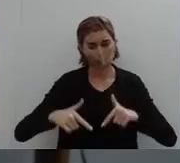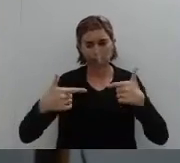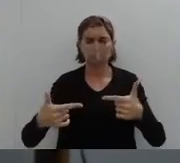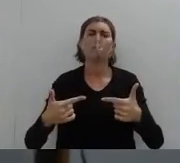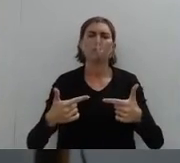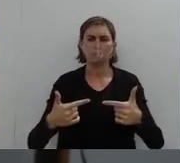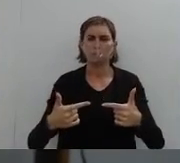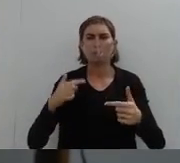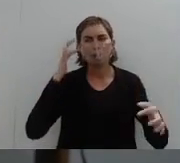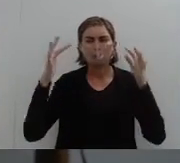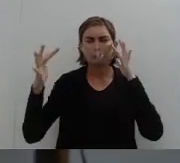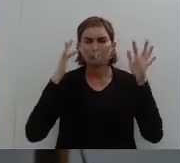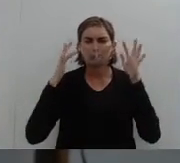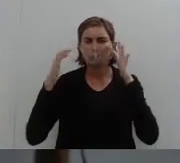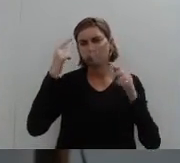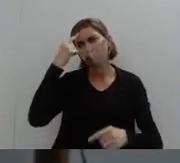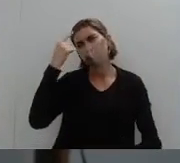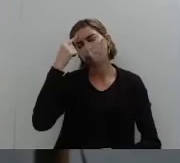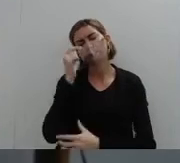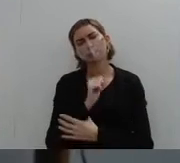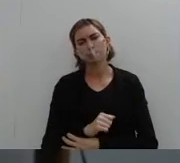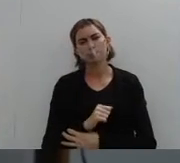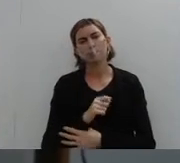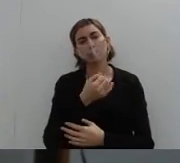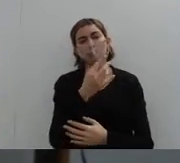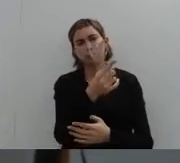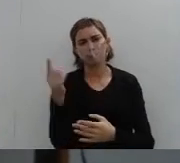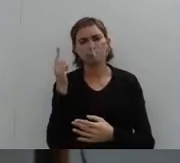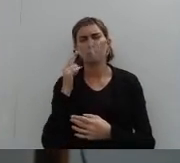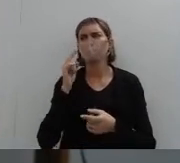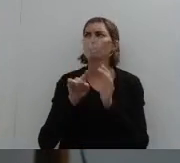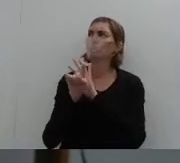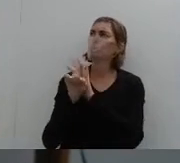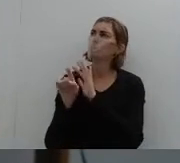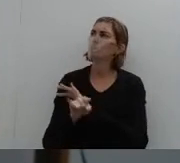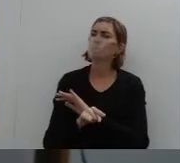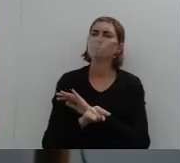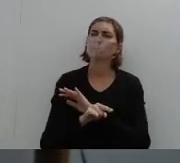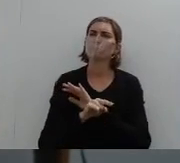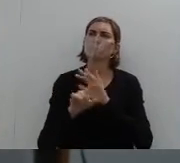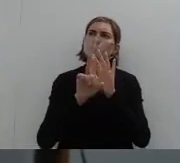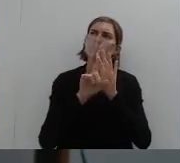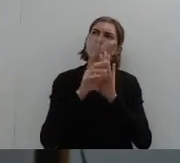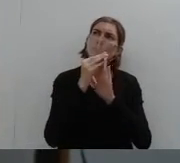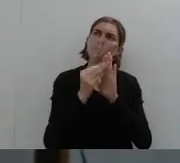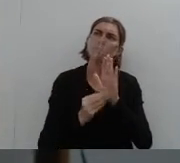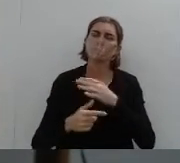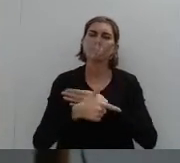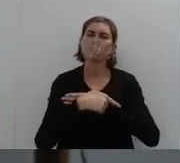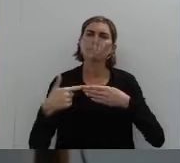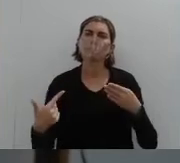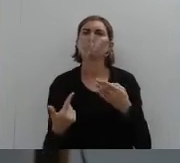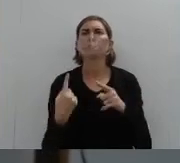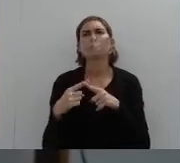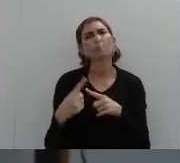fruto de uma reflexão racional. Quando você se questiona sobre os princípios morais, quando você pergunta